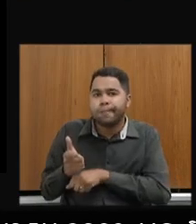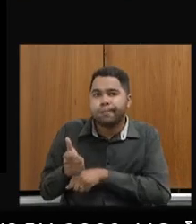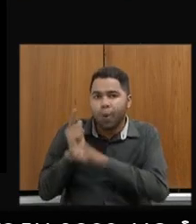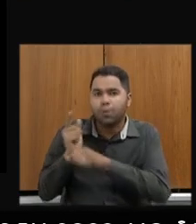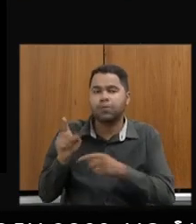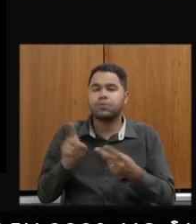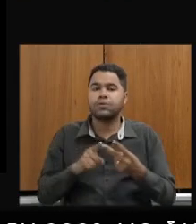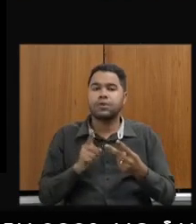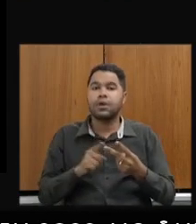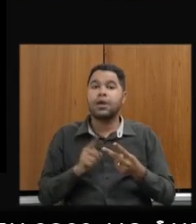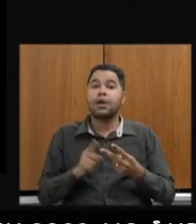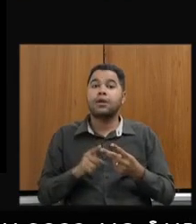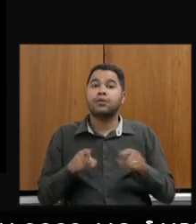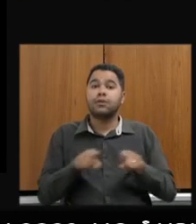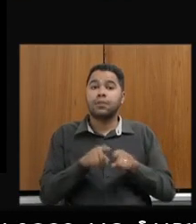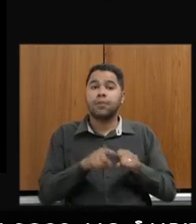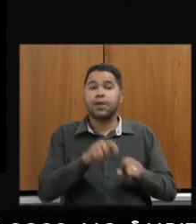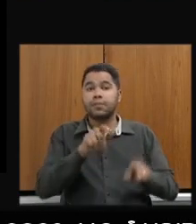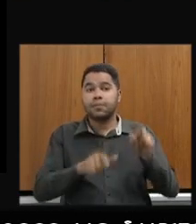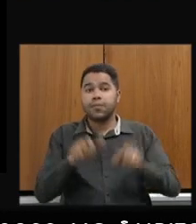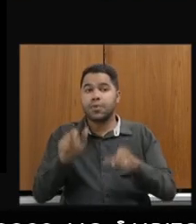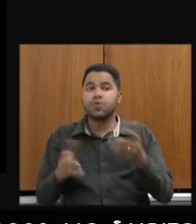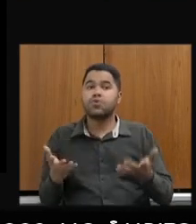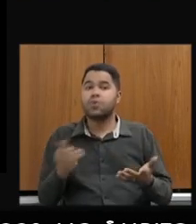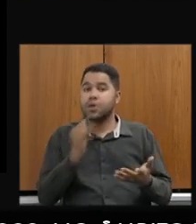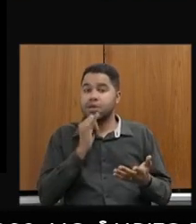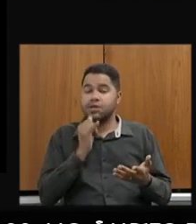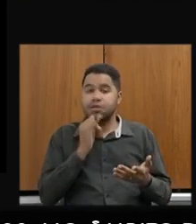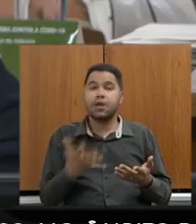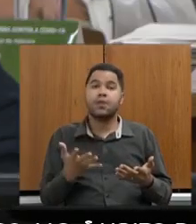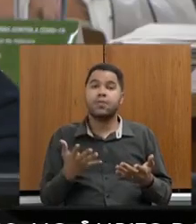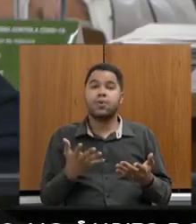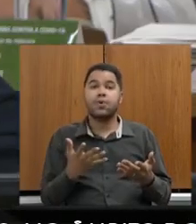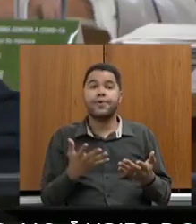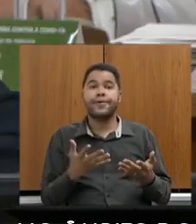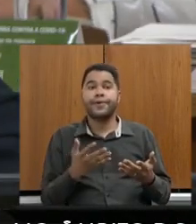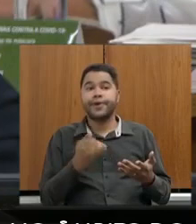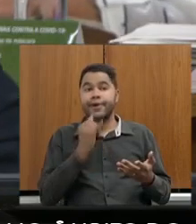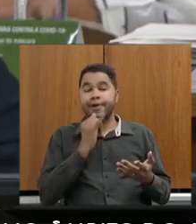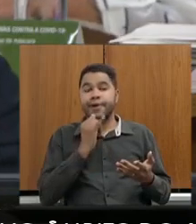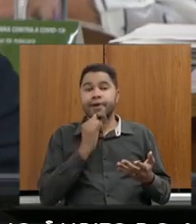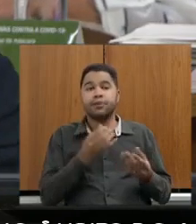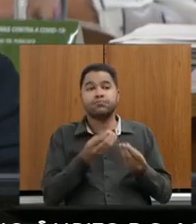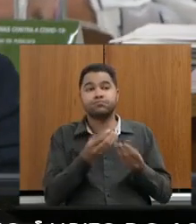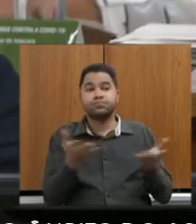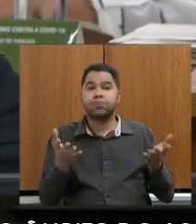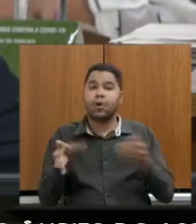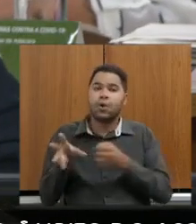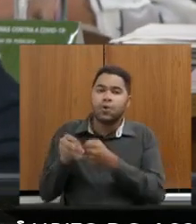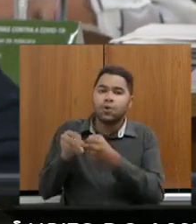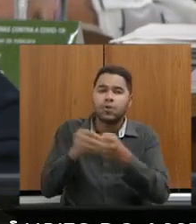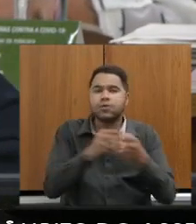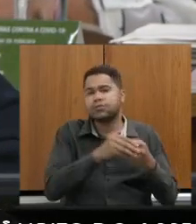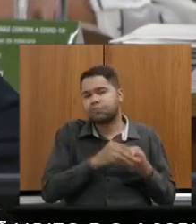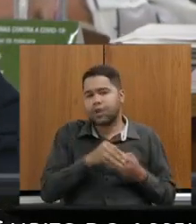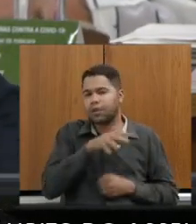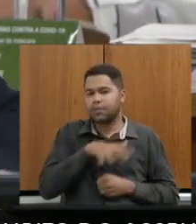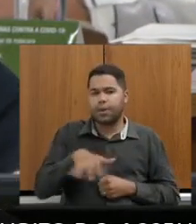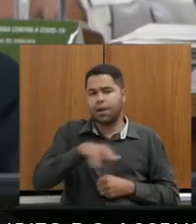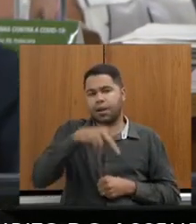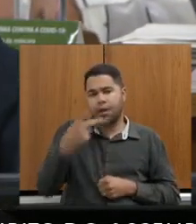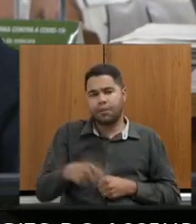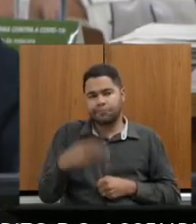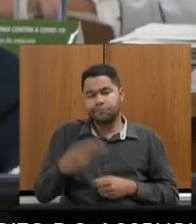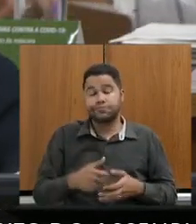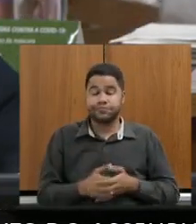formamos e instrutores de armamento e tiro para que Ele pudesse tentar é distribuída na para distribuir esse conhecimento em todas as redes aqui